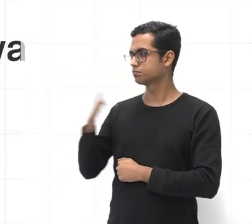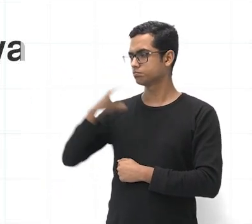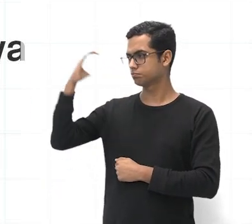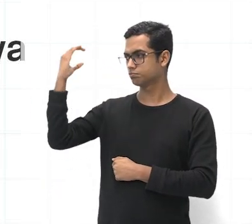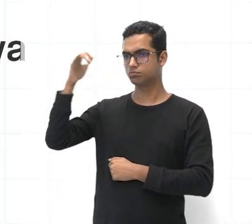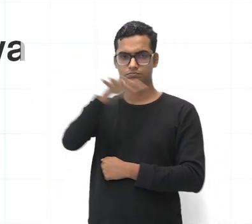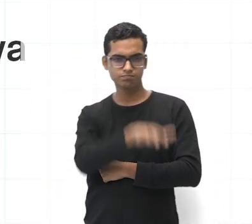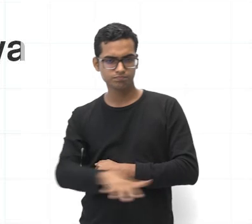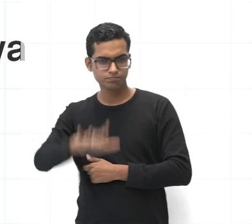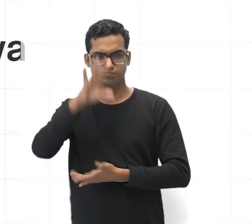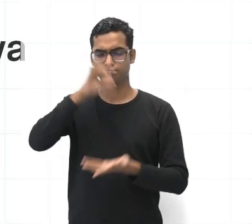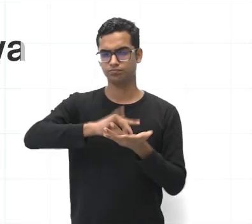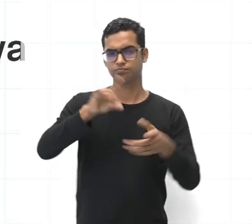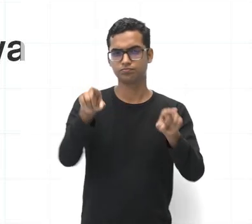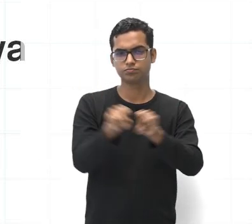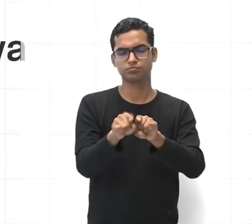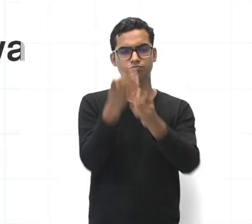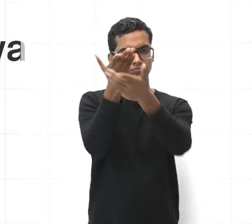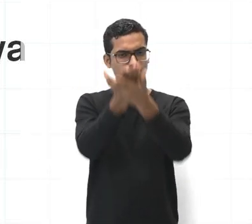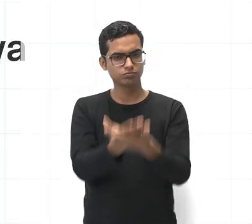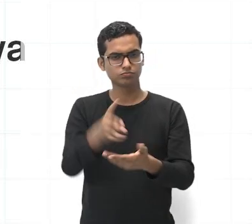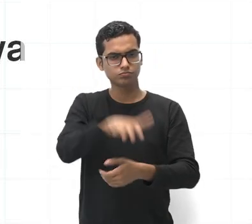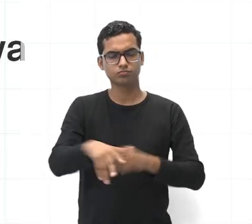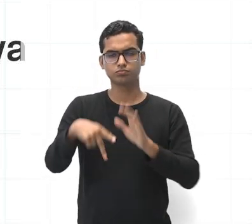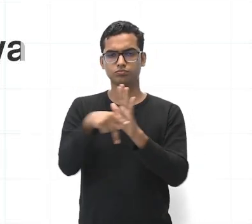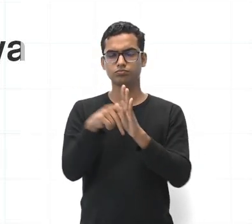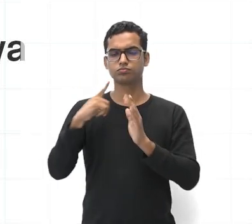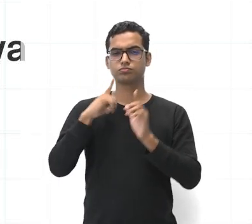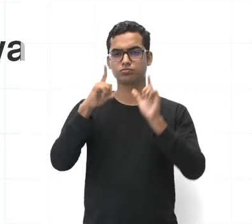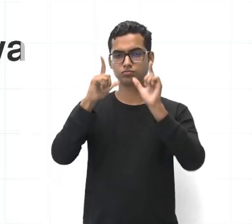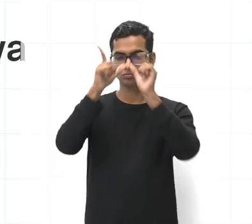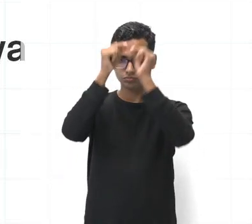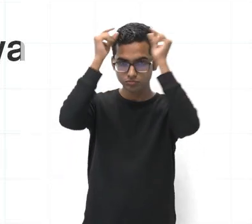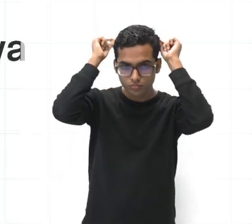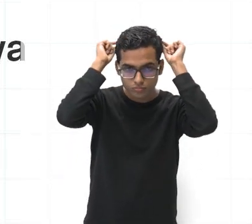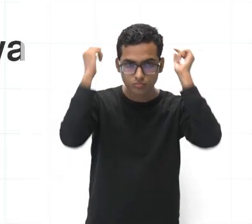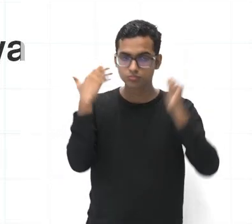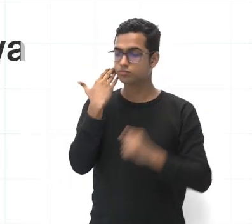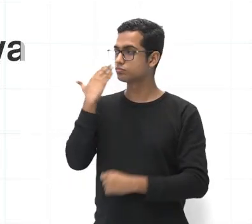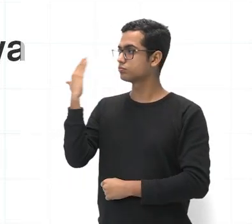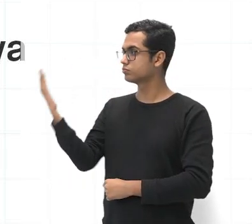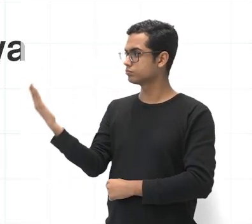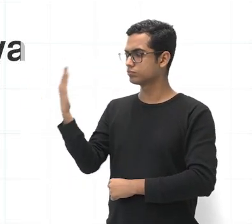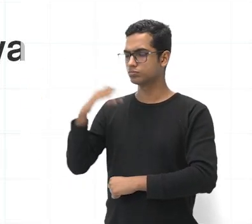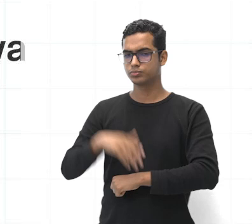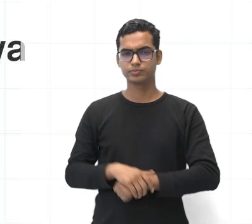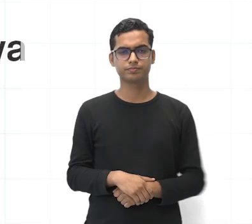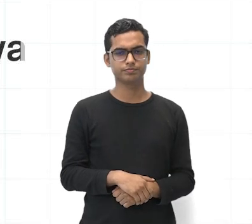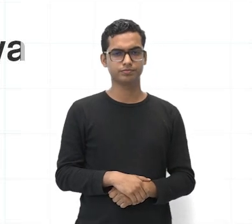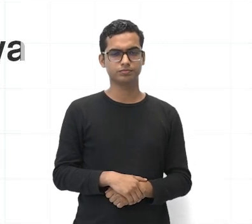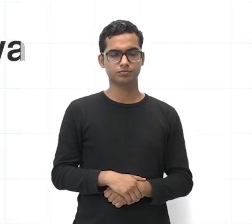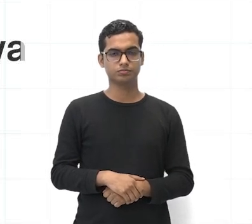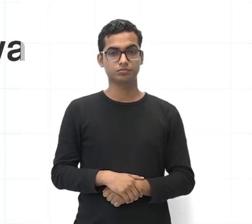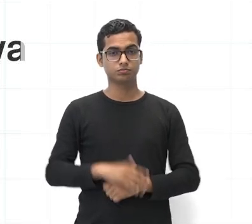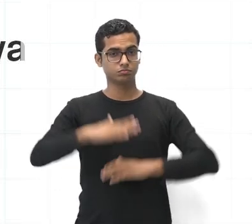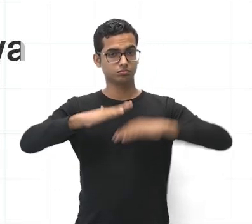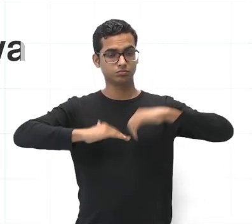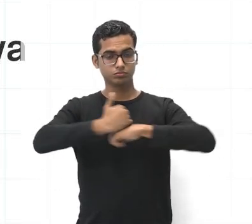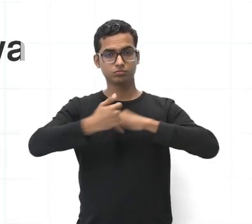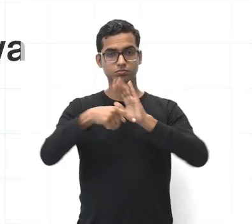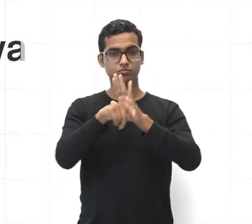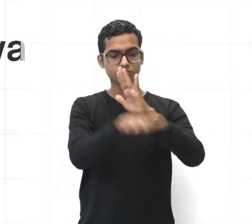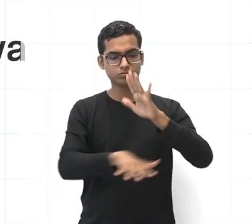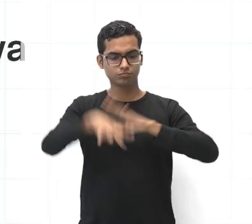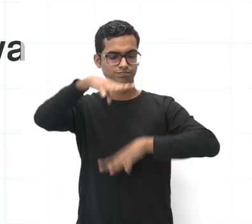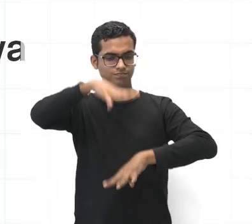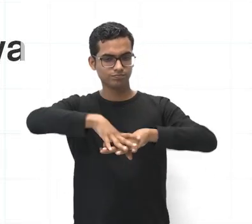né, o nosso grande estudioso grego, o Eratóstenes, ele era o quê? Matemático. E